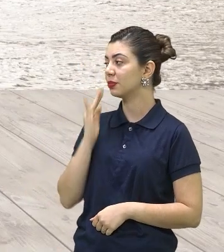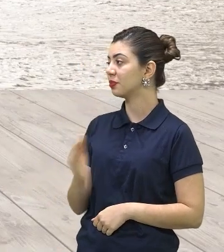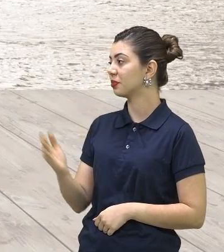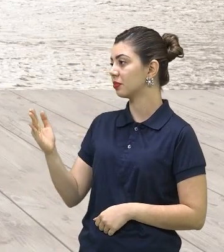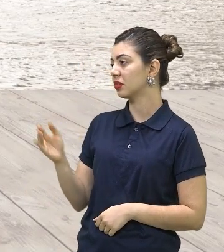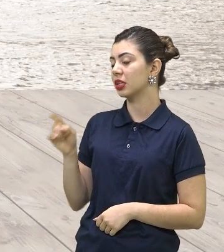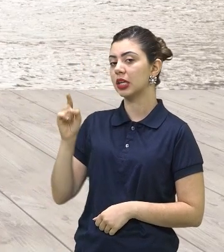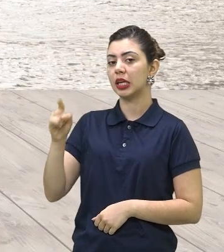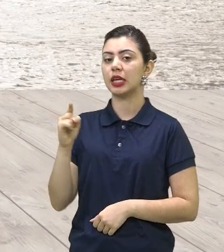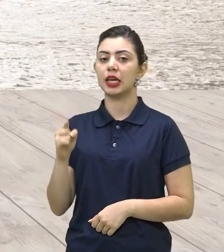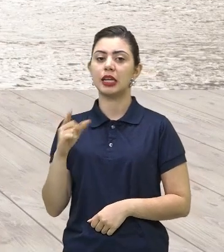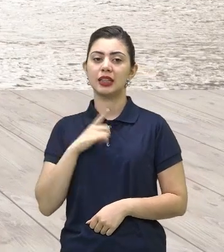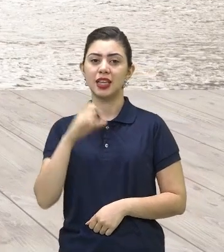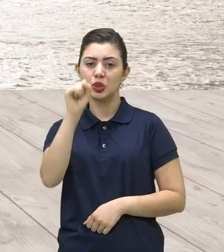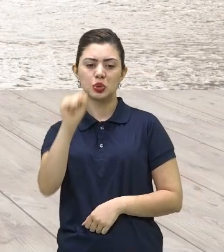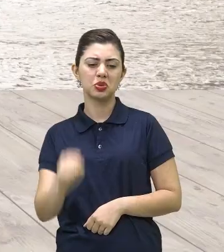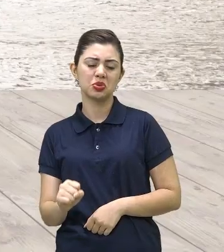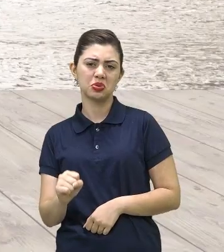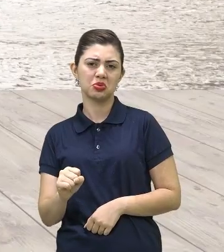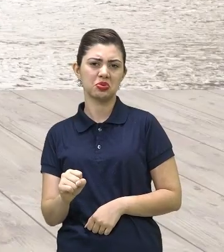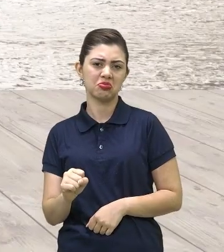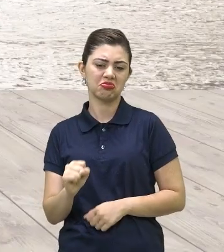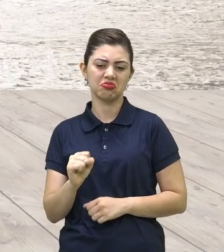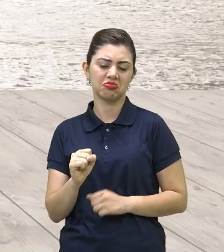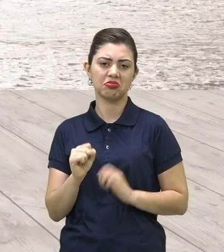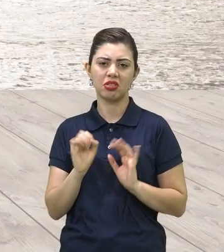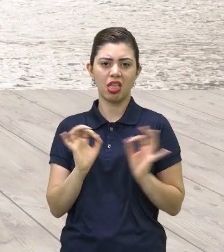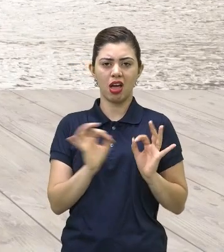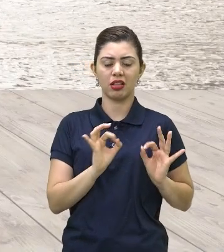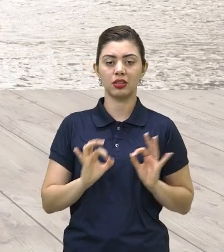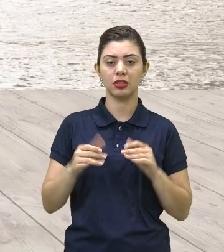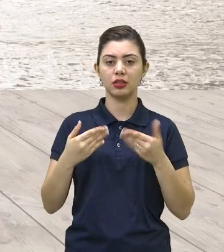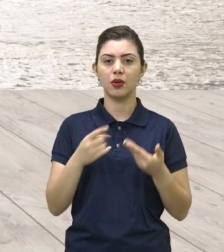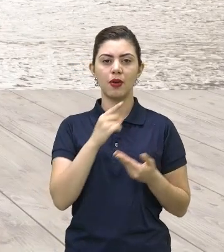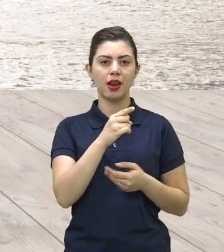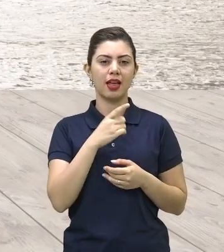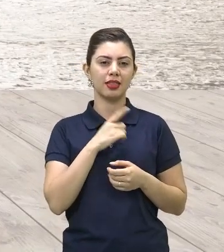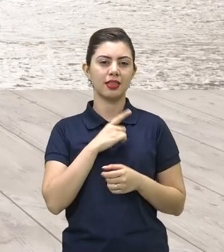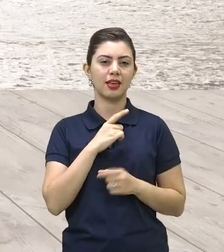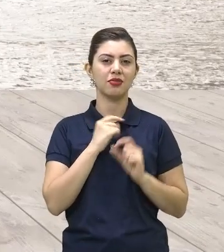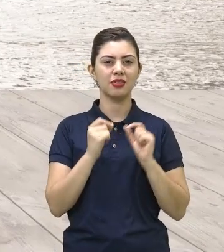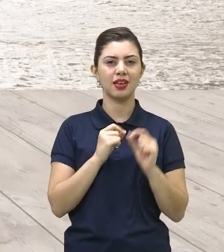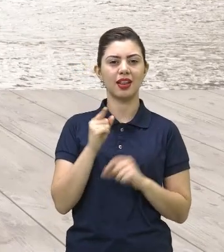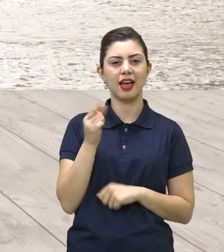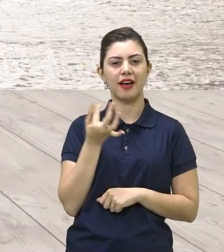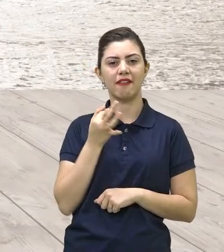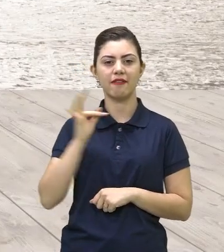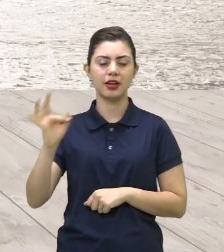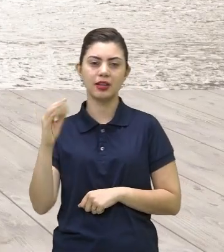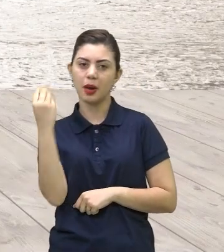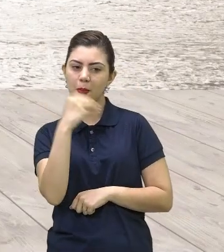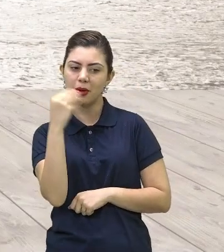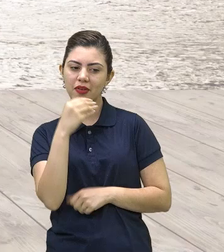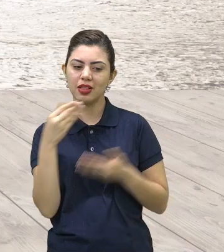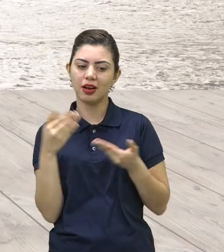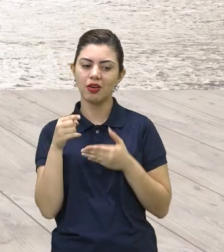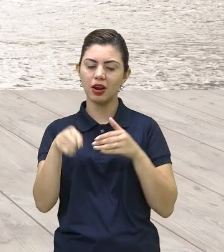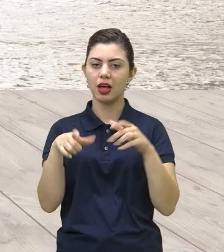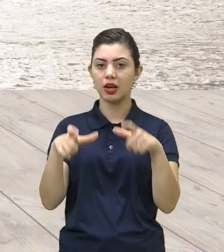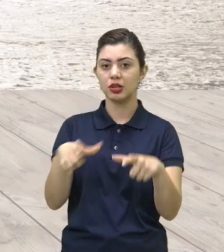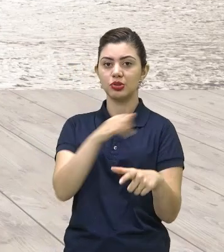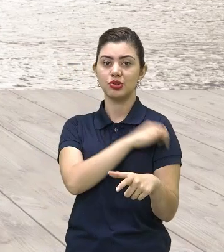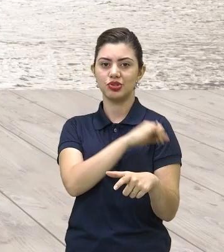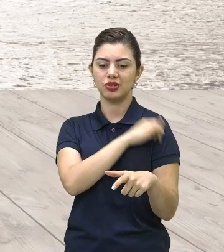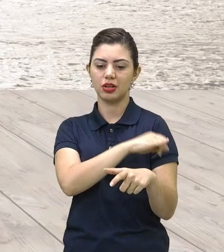às capitanias do Sul. E os franceses se aproveitaram disso para invadir a Baía de Guanabara. Invadiram